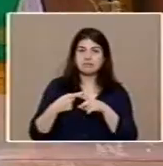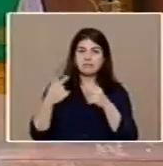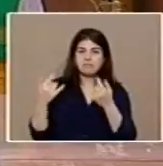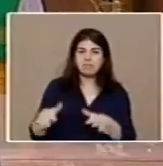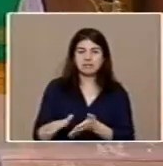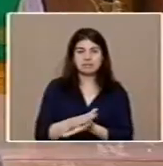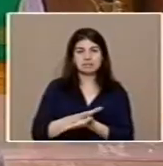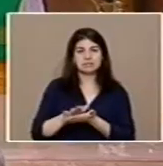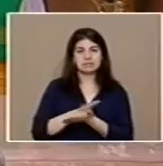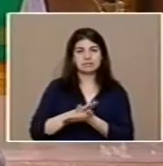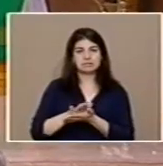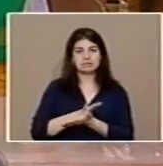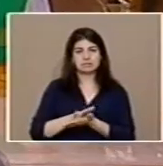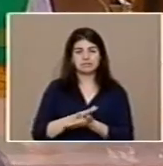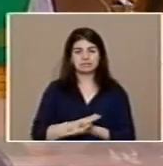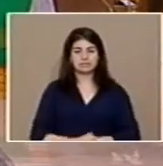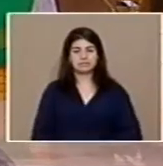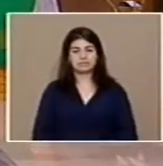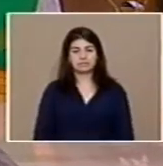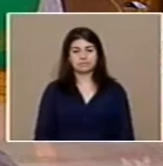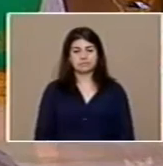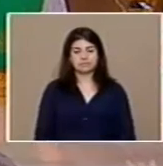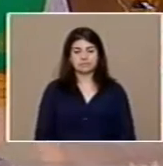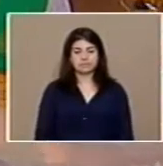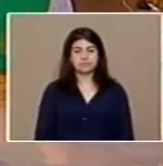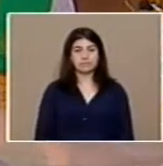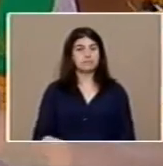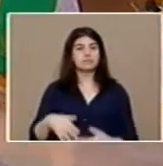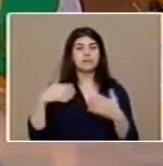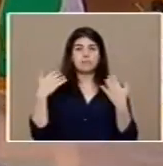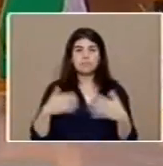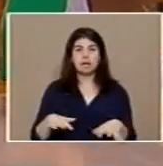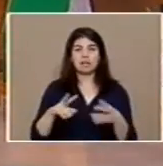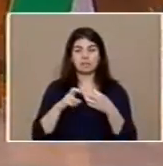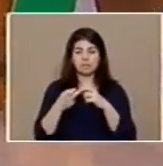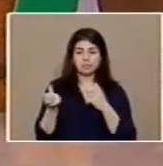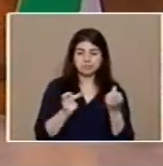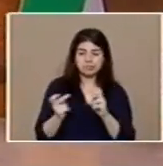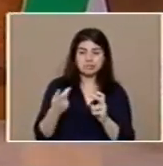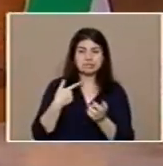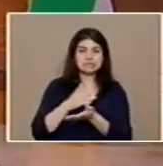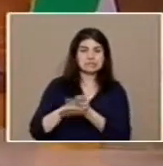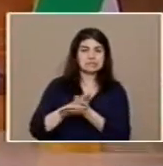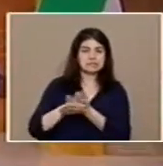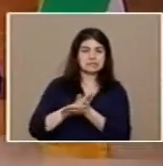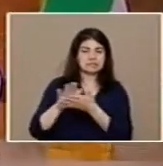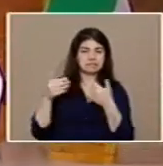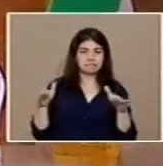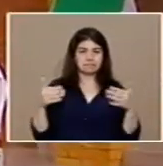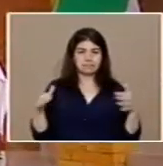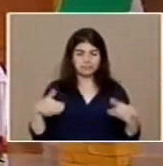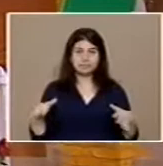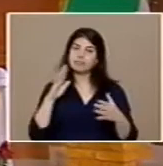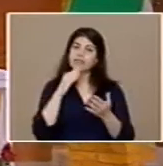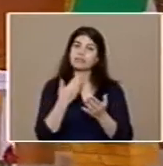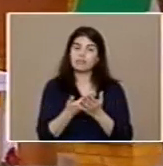em tentação mas livrai-nos do mal e livrai-nos de todo o mal Senhor e dai ao mundo